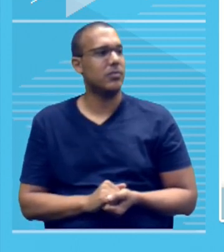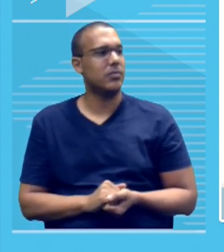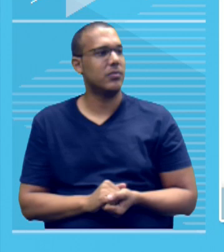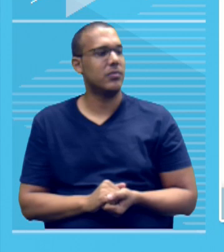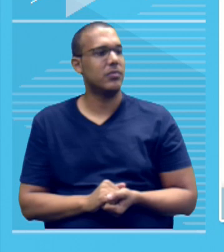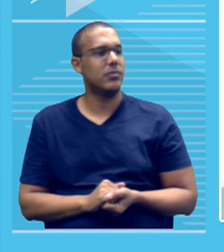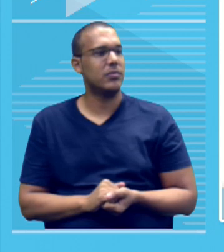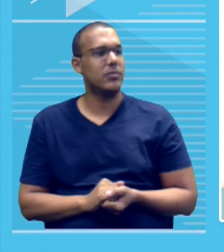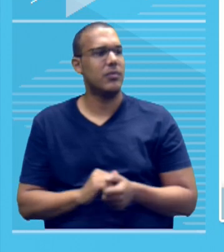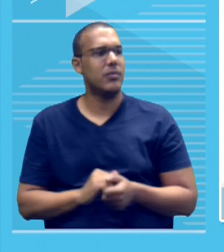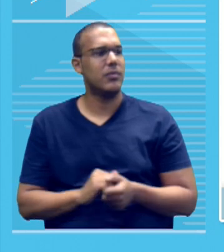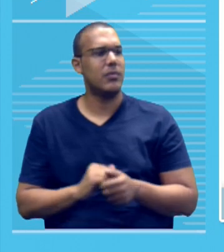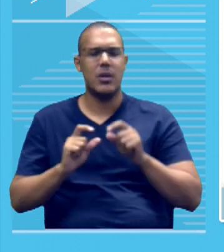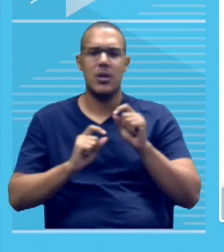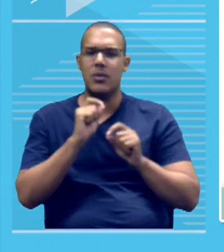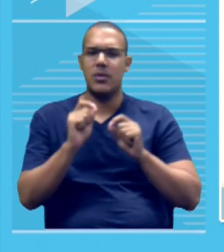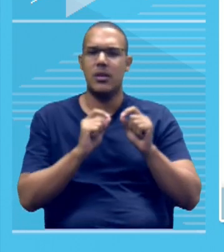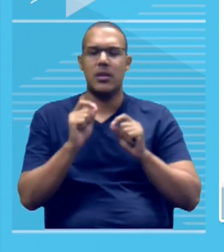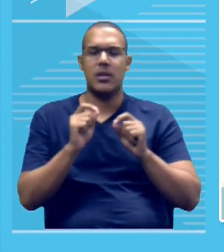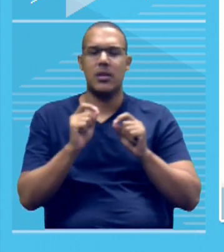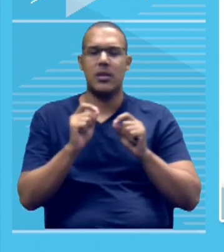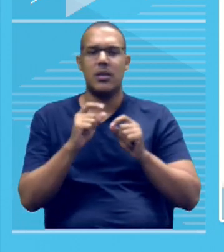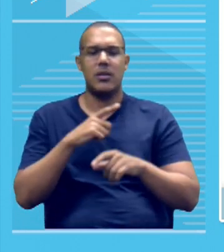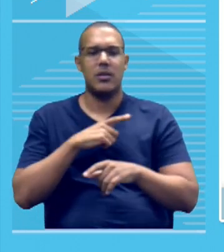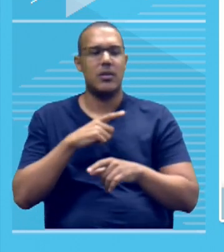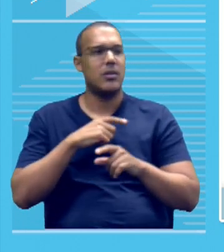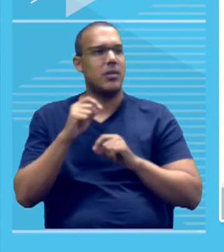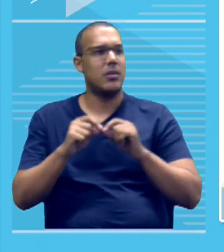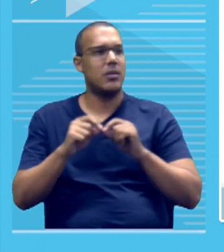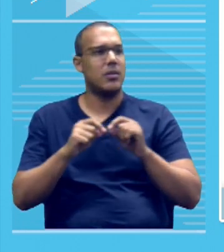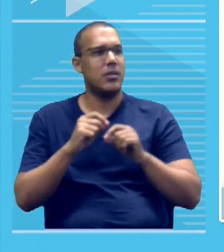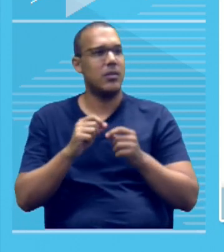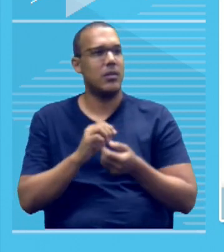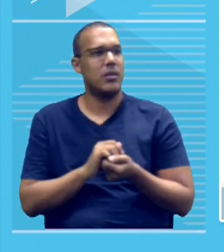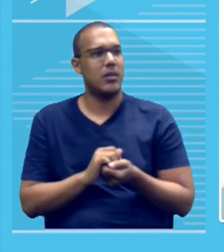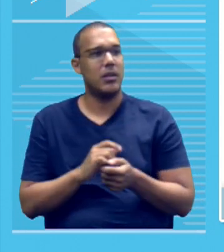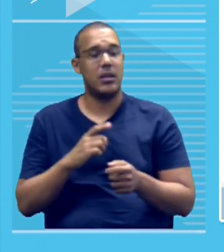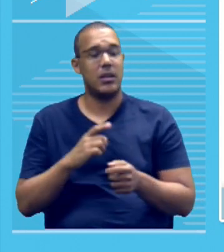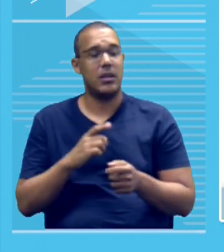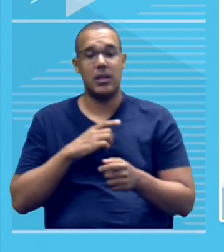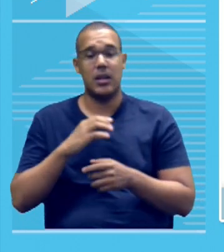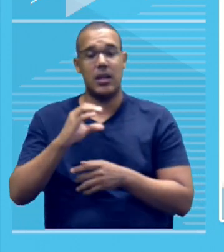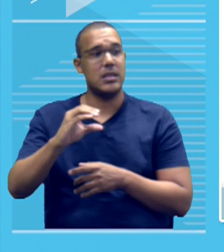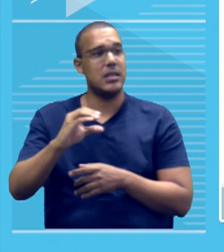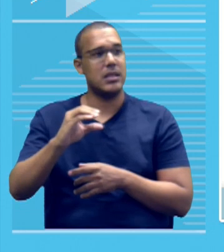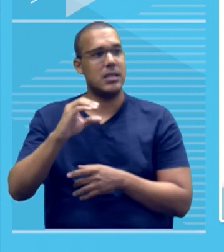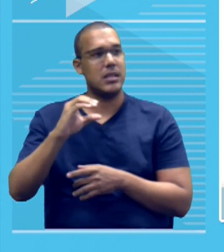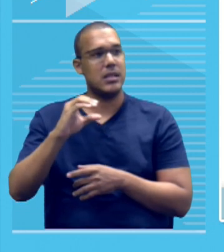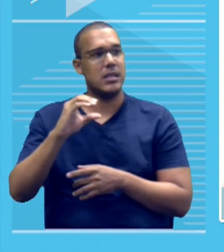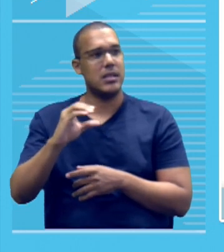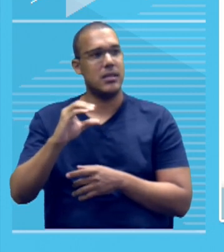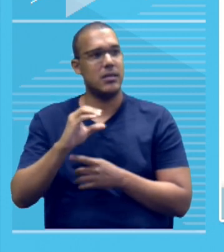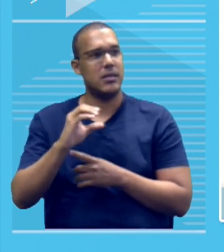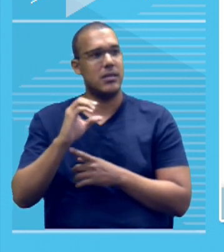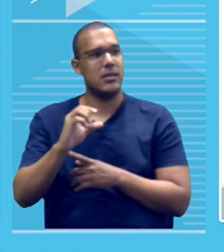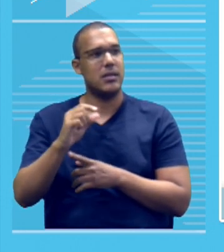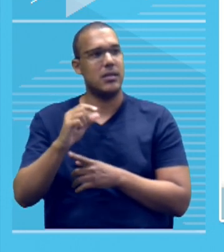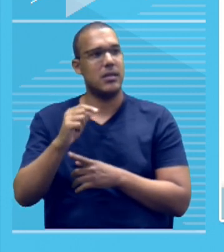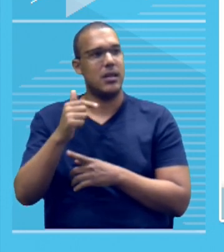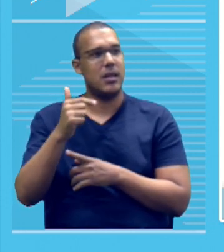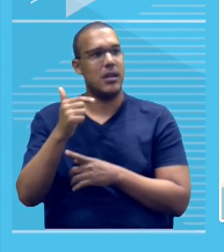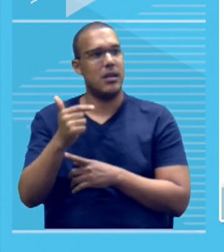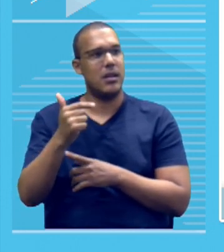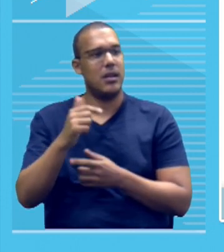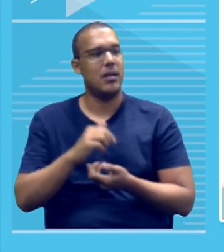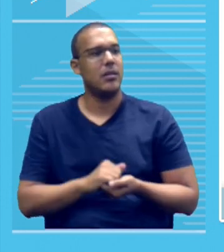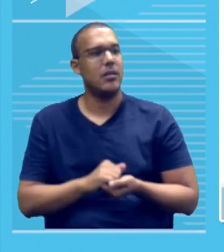a ser haleto orgânico? É quando você tem um composto orgânico que tem halogênio. Esse cloro aqui ficou o